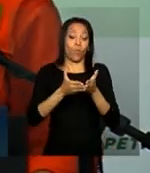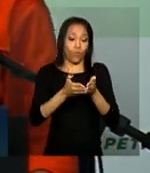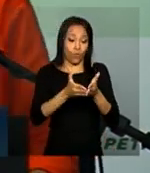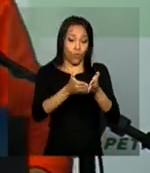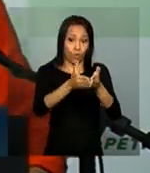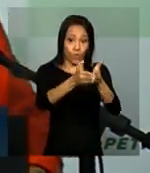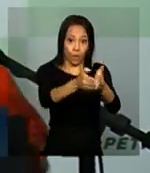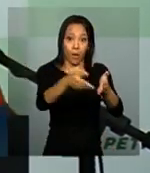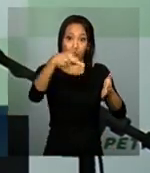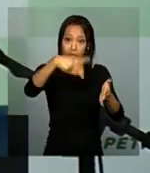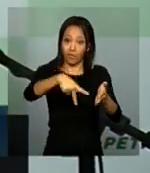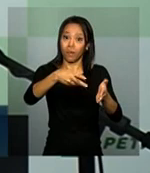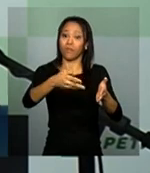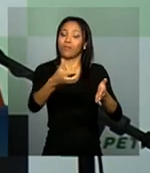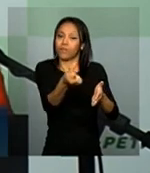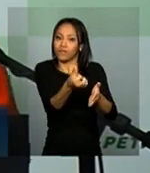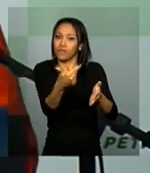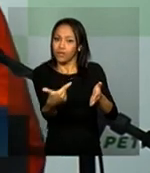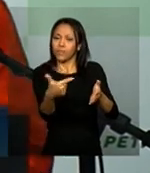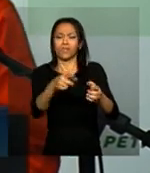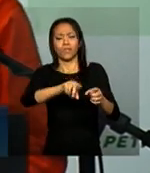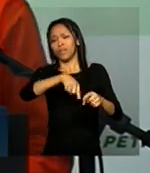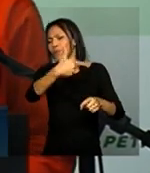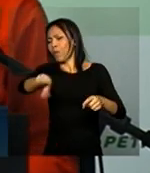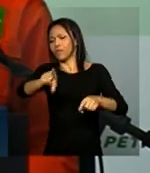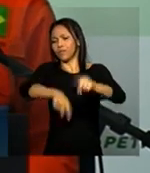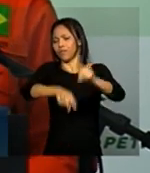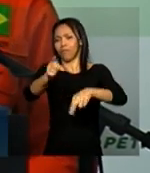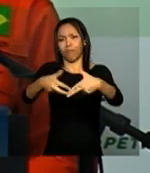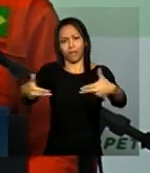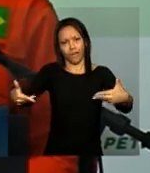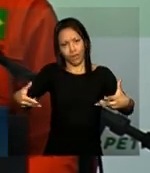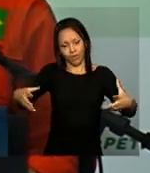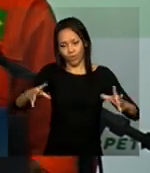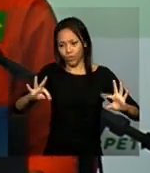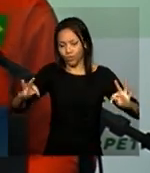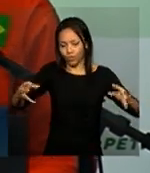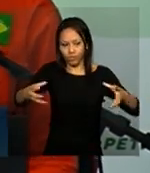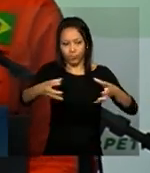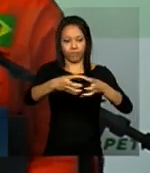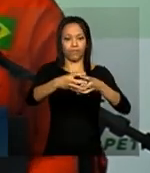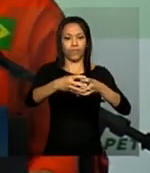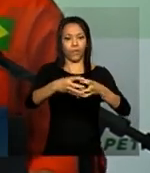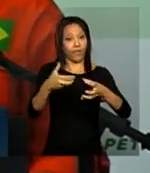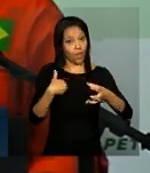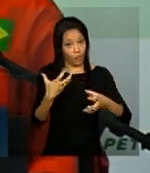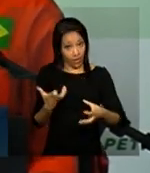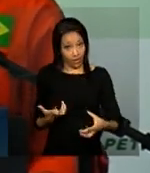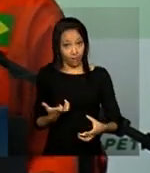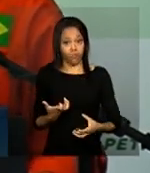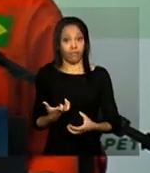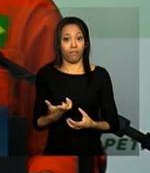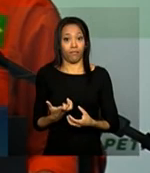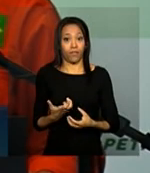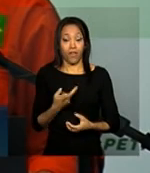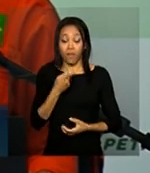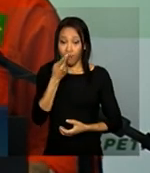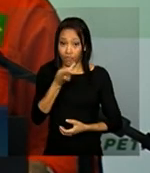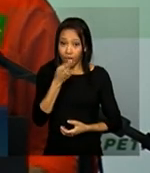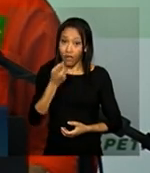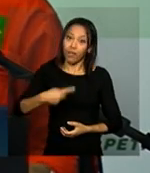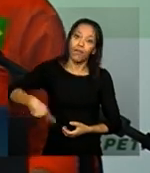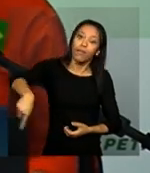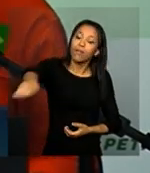Sul e com todos os outros equipamentos. Eu quero dar a vocês meus